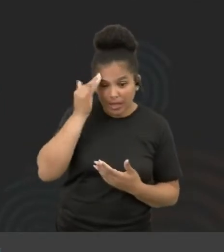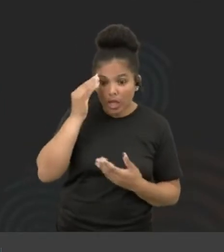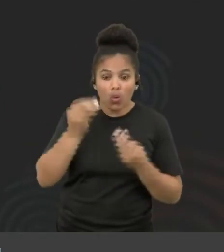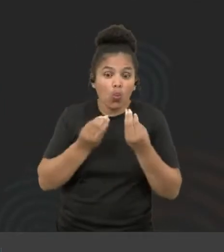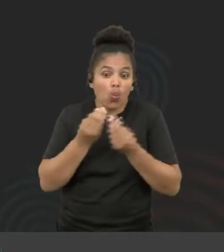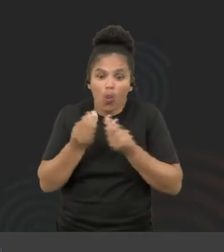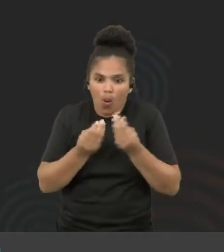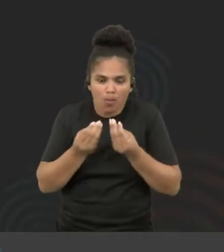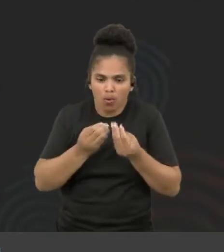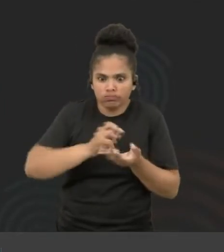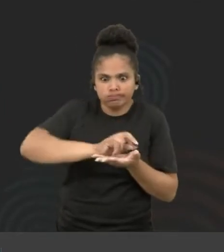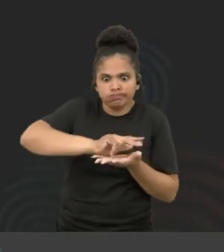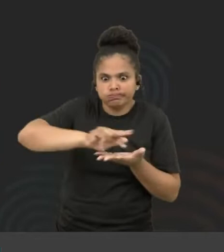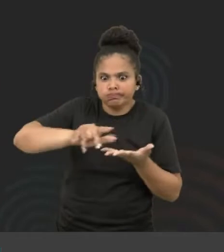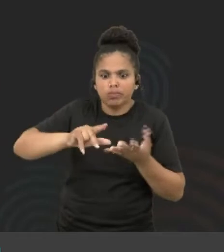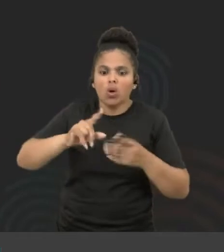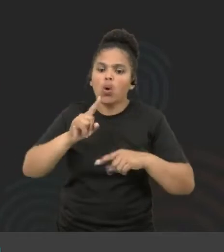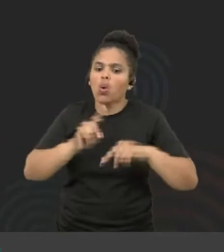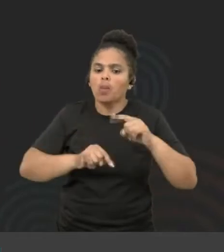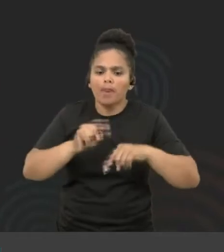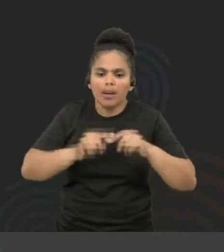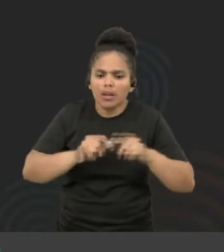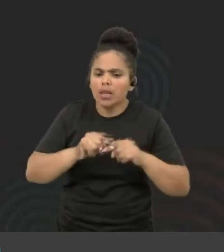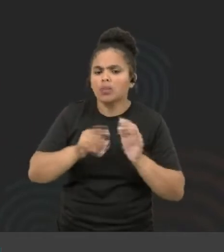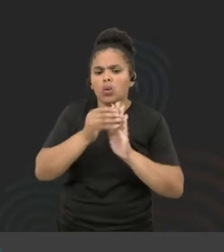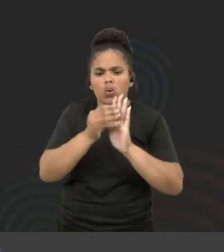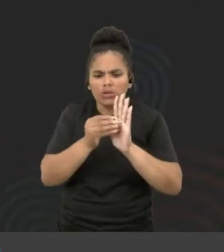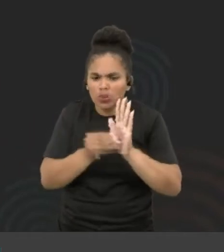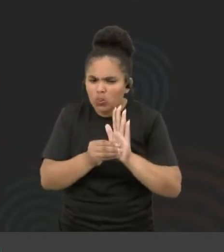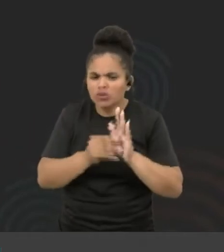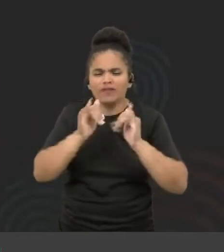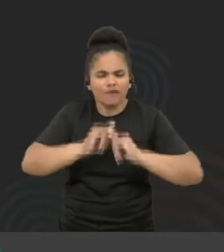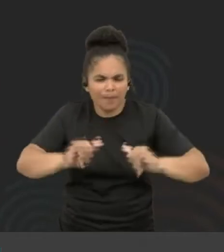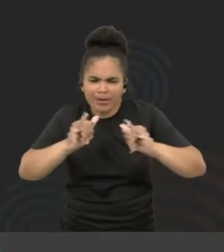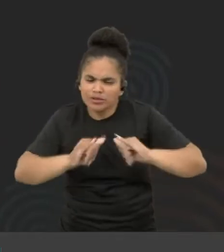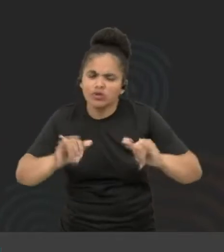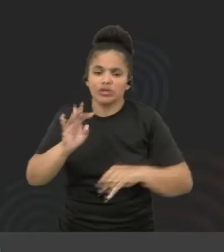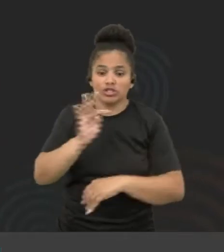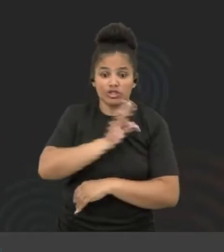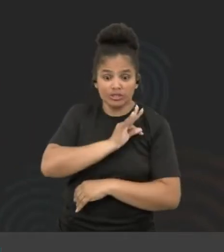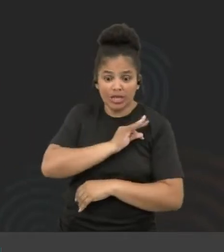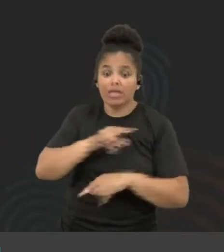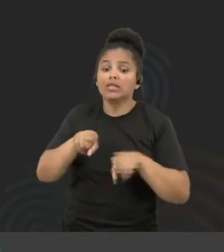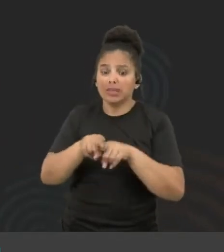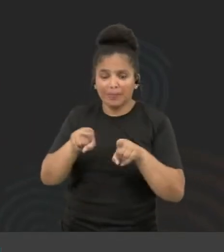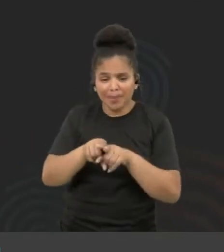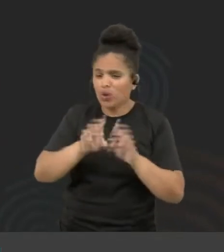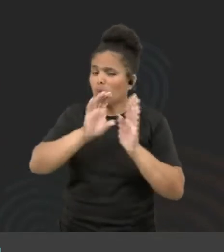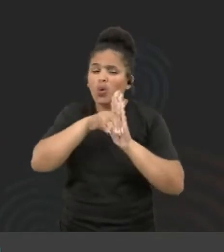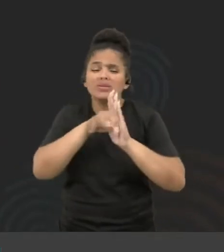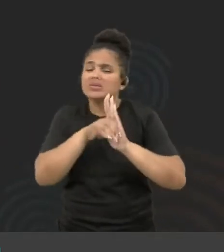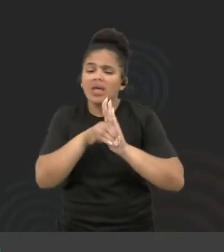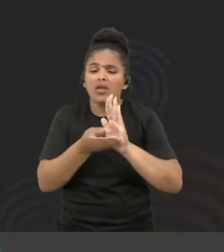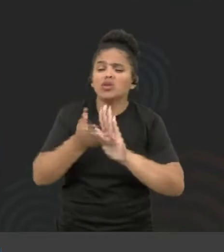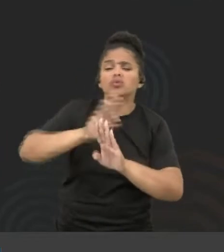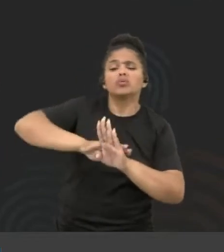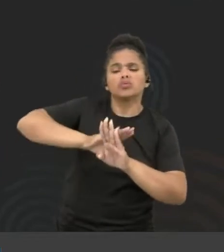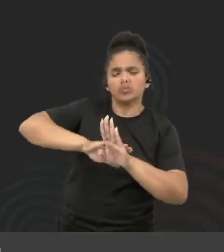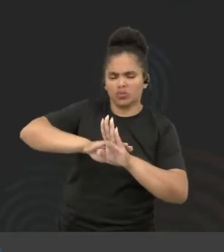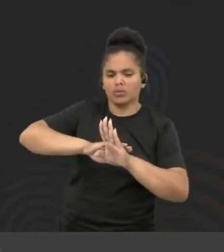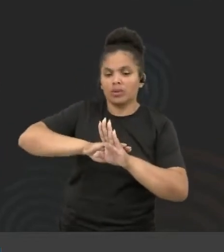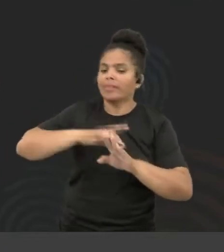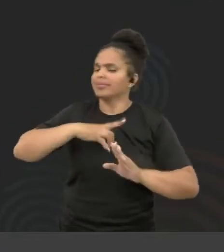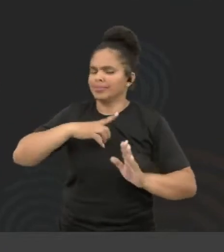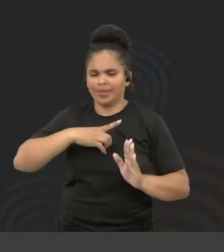tem, inclusive de informação técnica e de informação sobre o conceito de acessibilidade. Por exemplo, tem as próprias